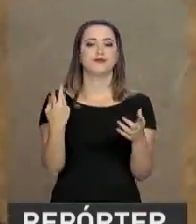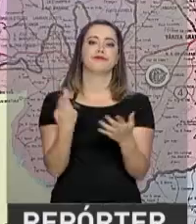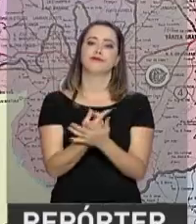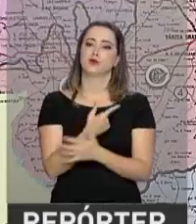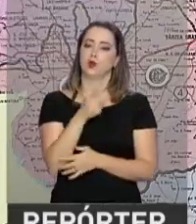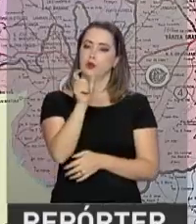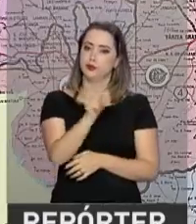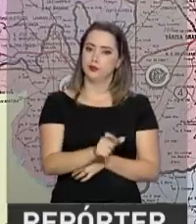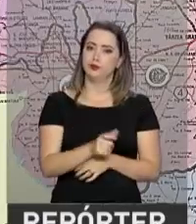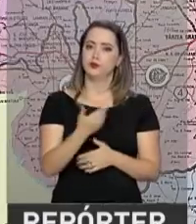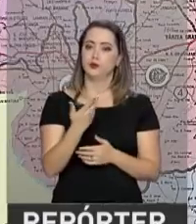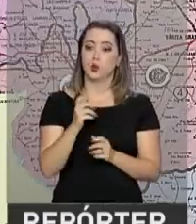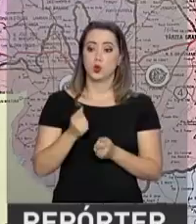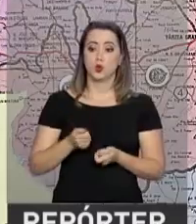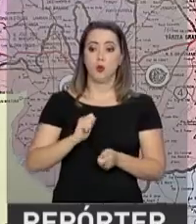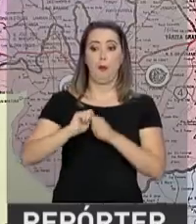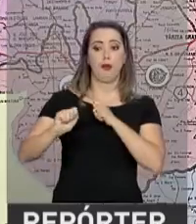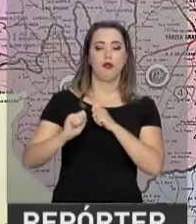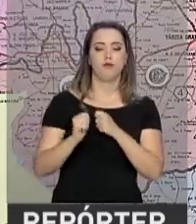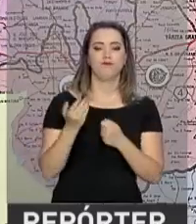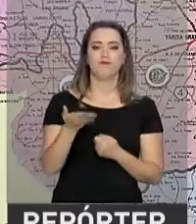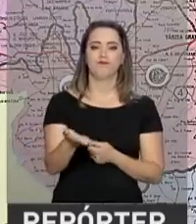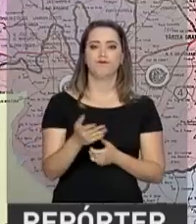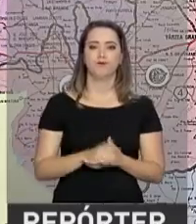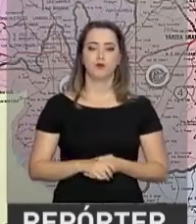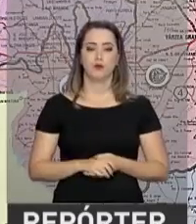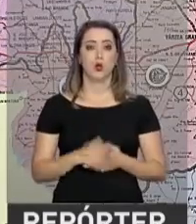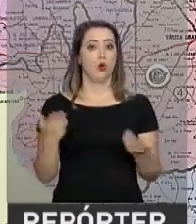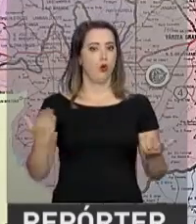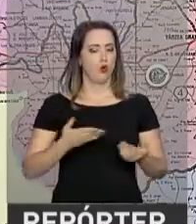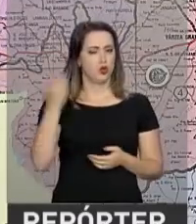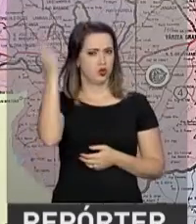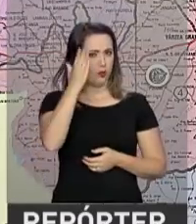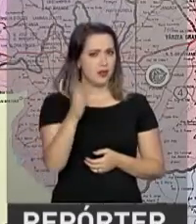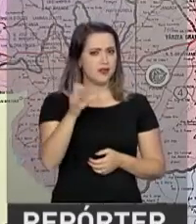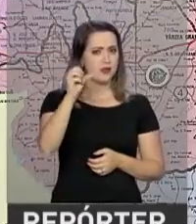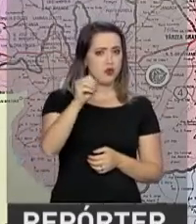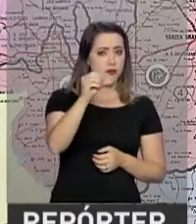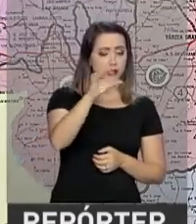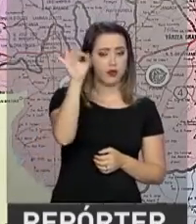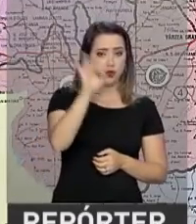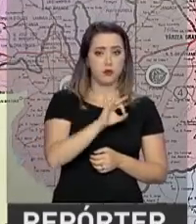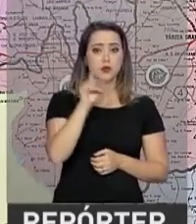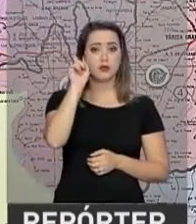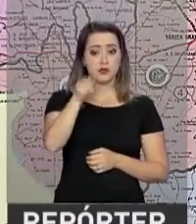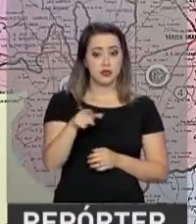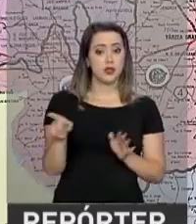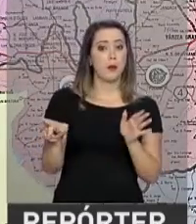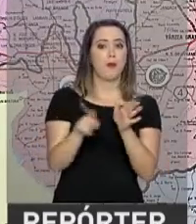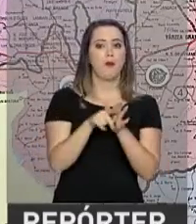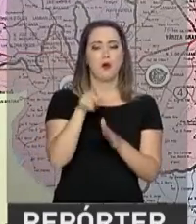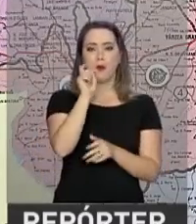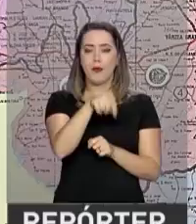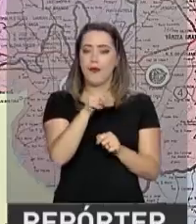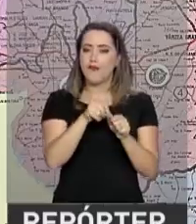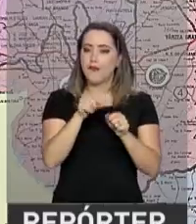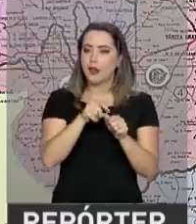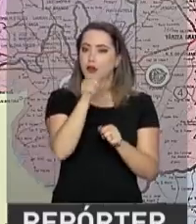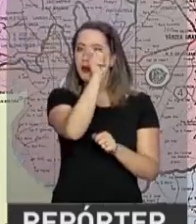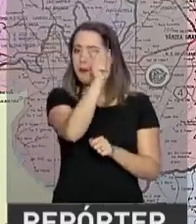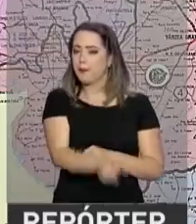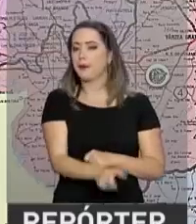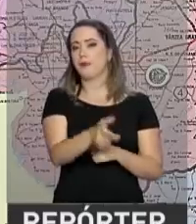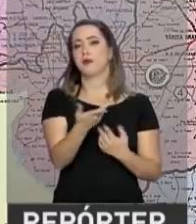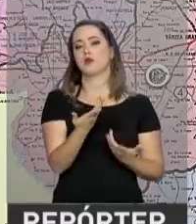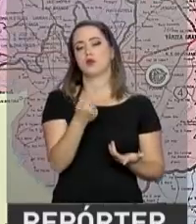homem no brasil 99% dos incêndios florestais são de causa são trópicos né não